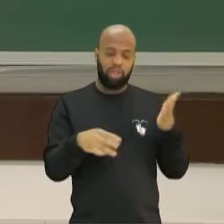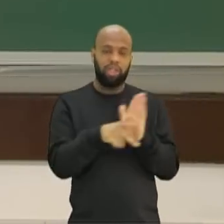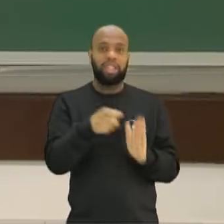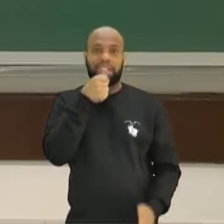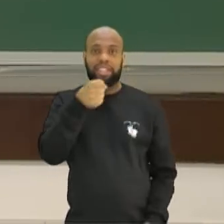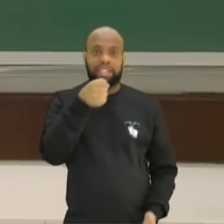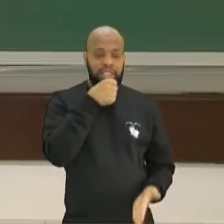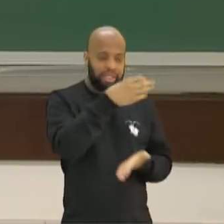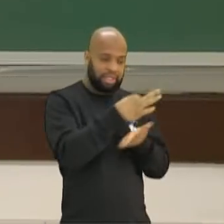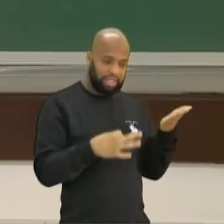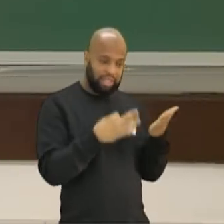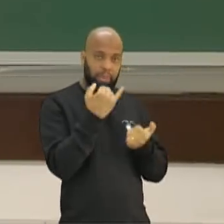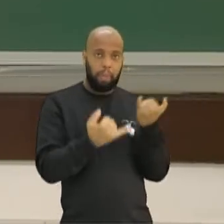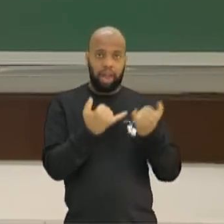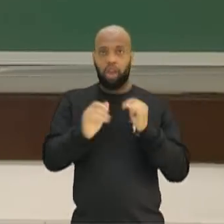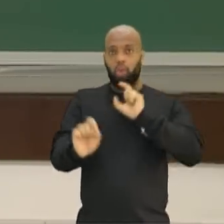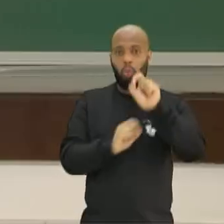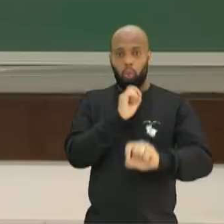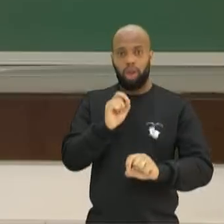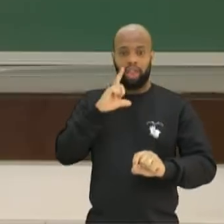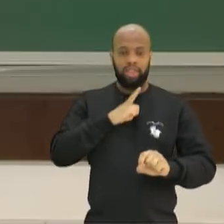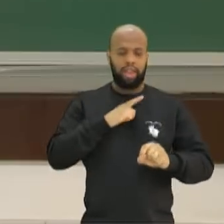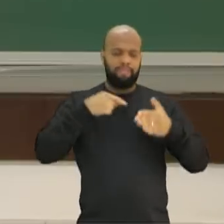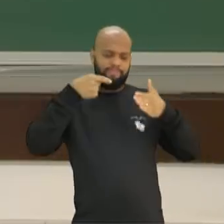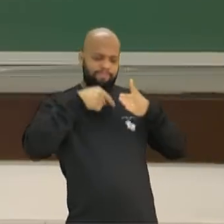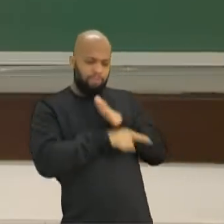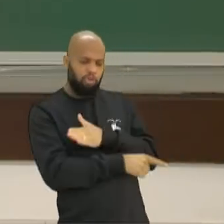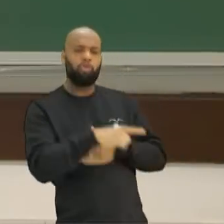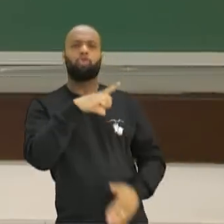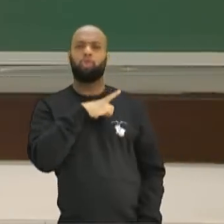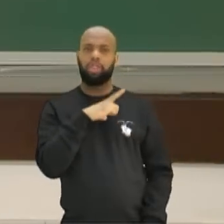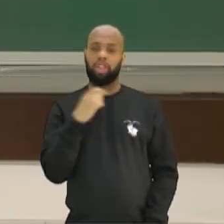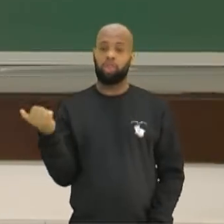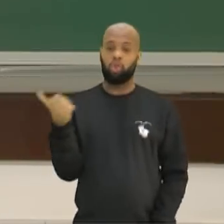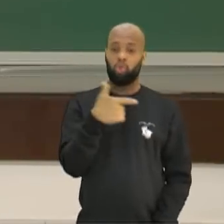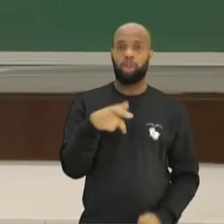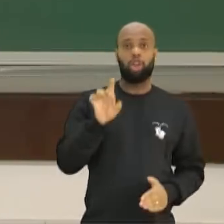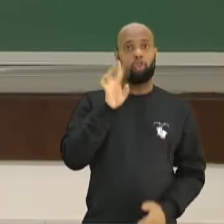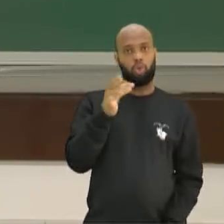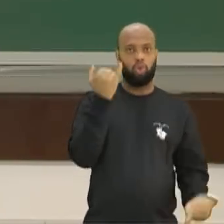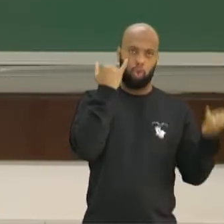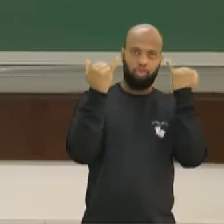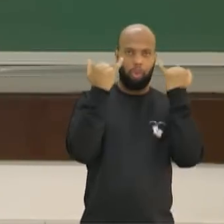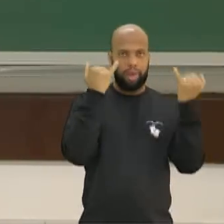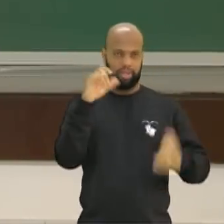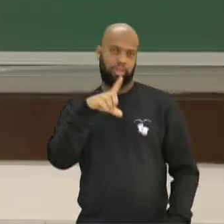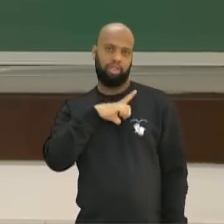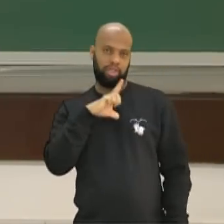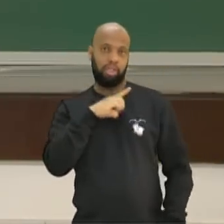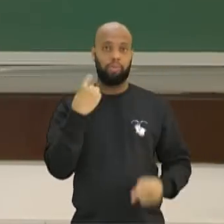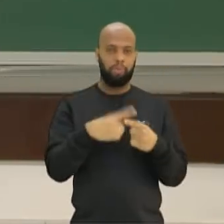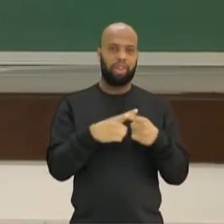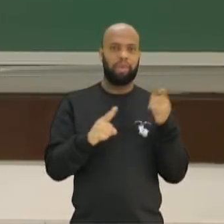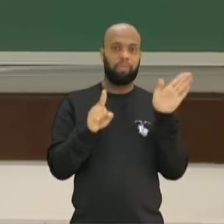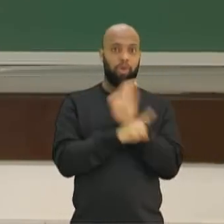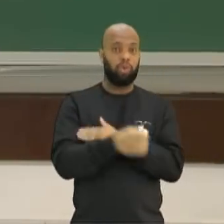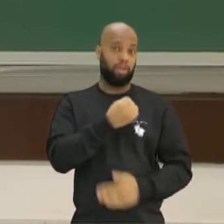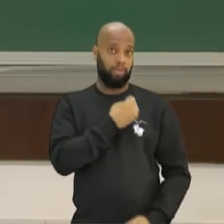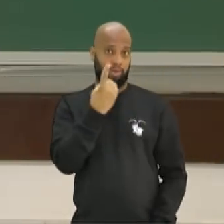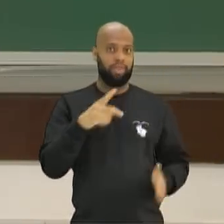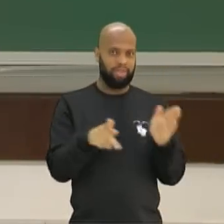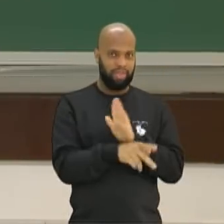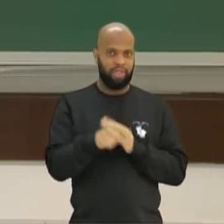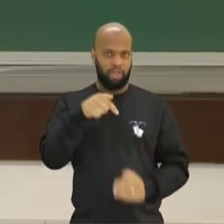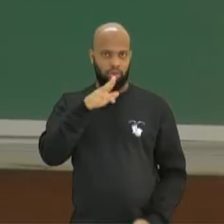reportagem comece a ser mais aprofundado do que o texto de notícia, que era a nossa primeira pergunta lá do quiz.